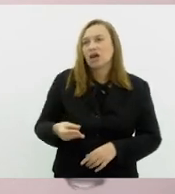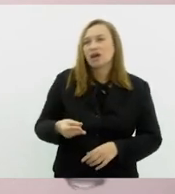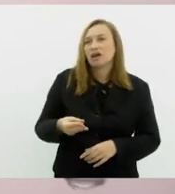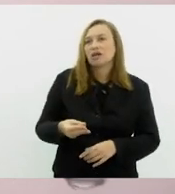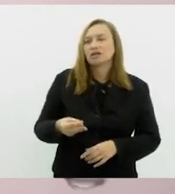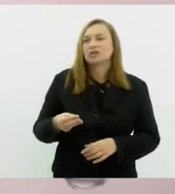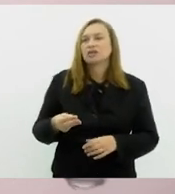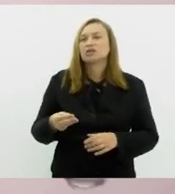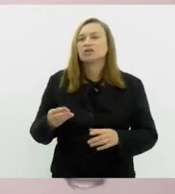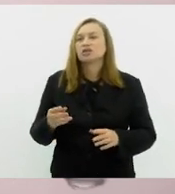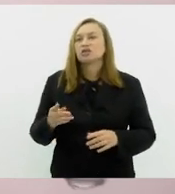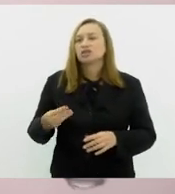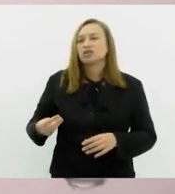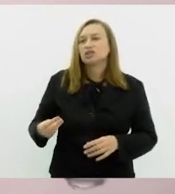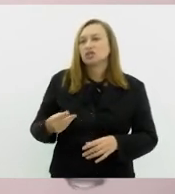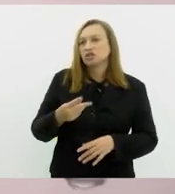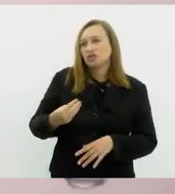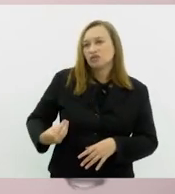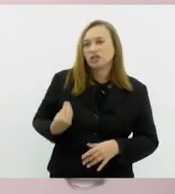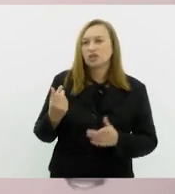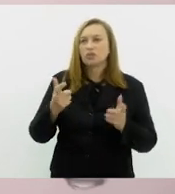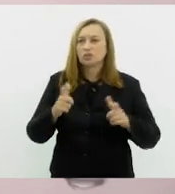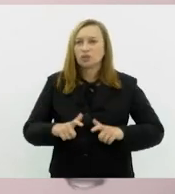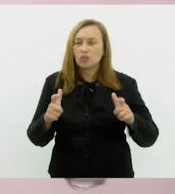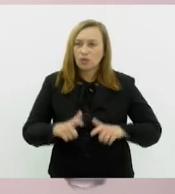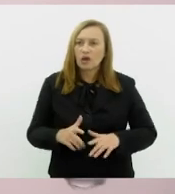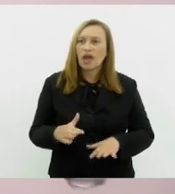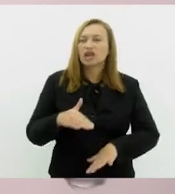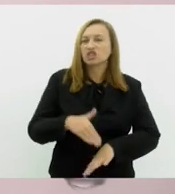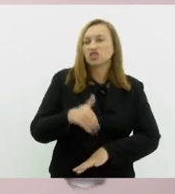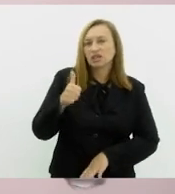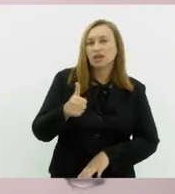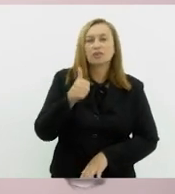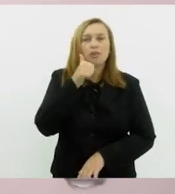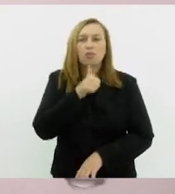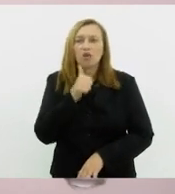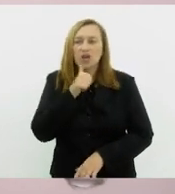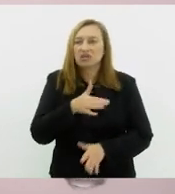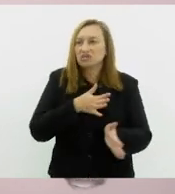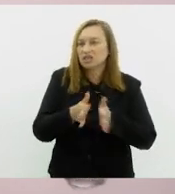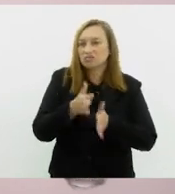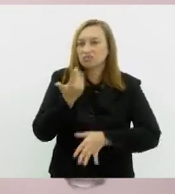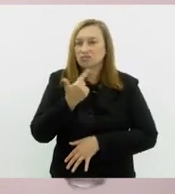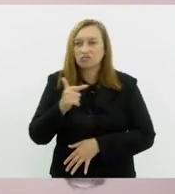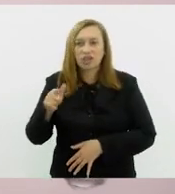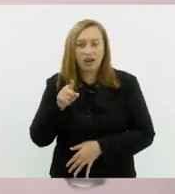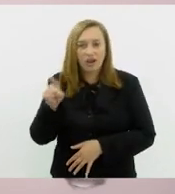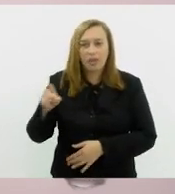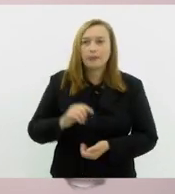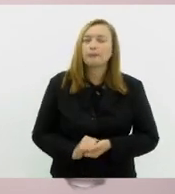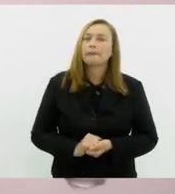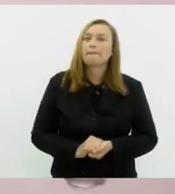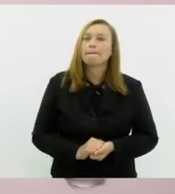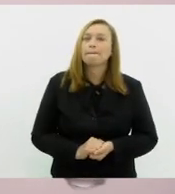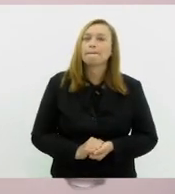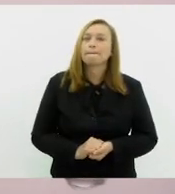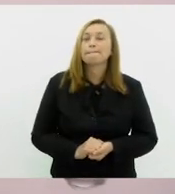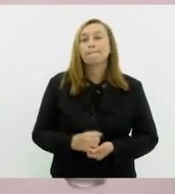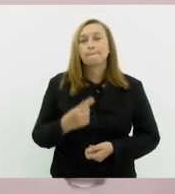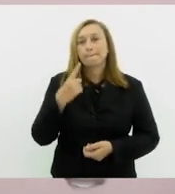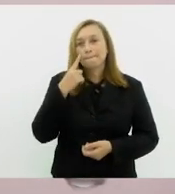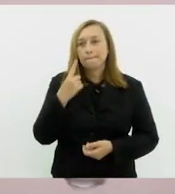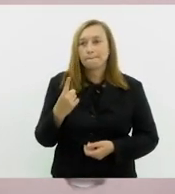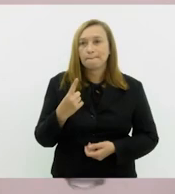talvez garantiria um pouco de mais dignidade para essas mulheres, a gente não tem lá. A gente se depara